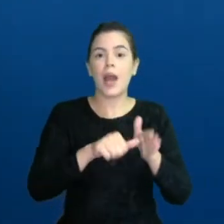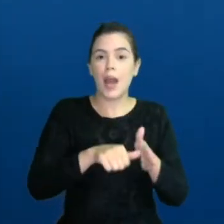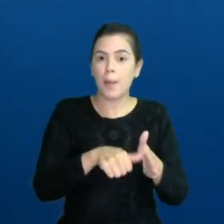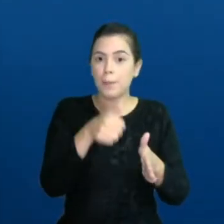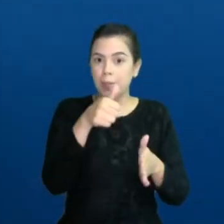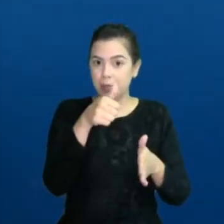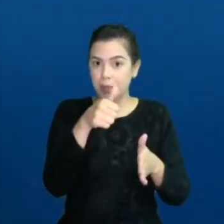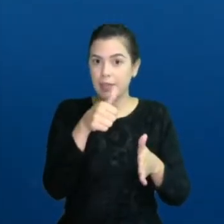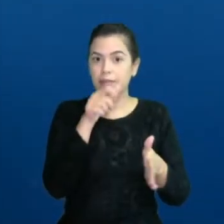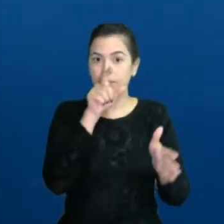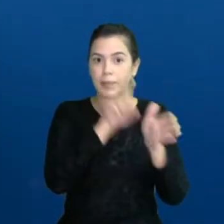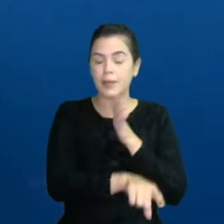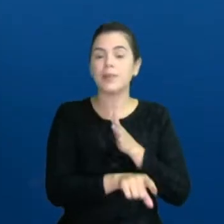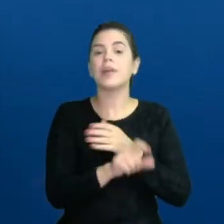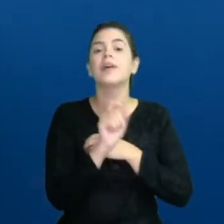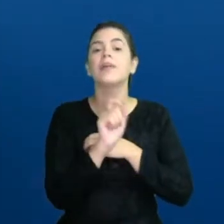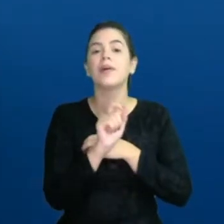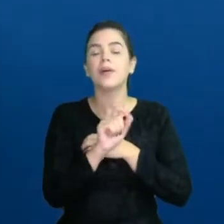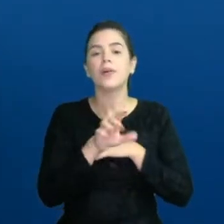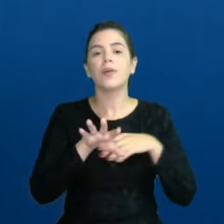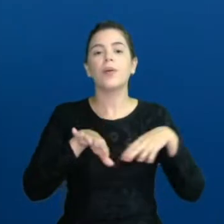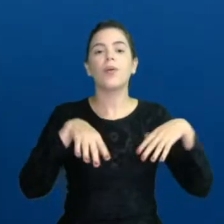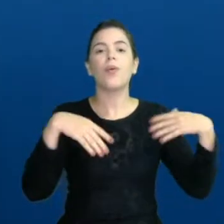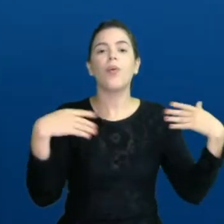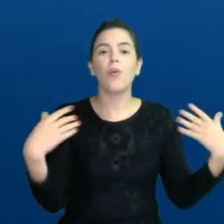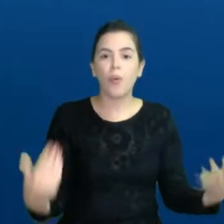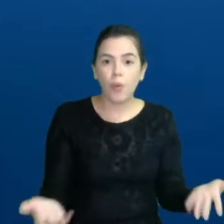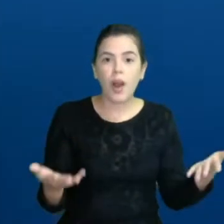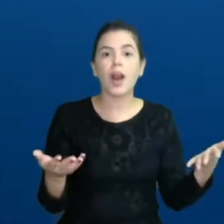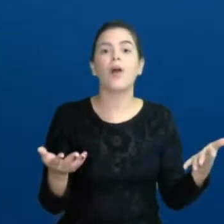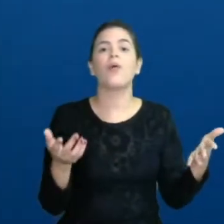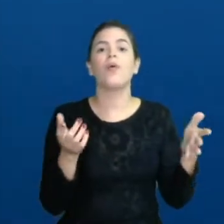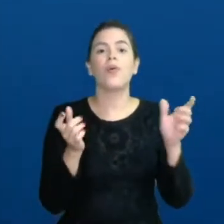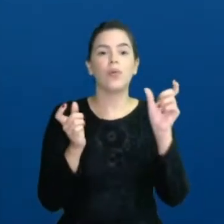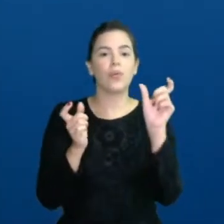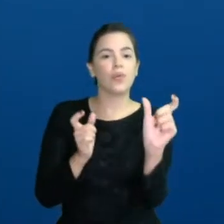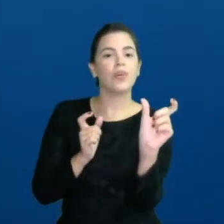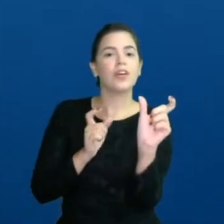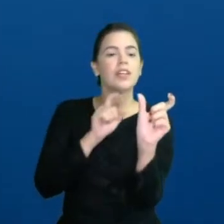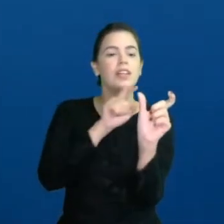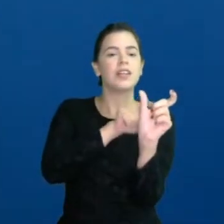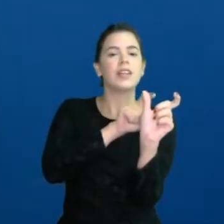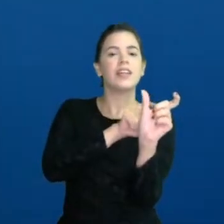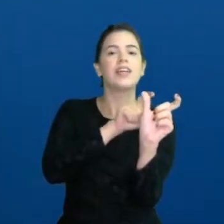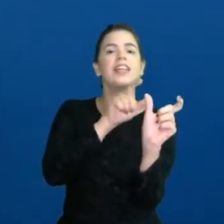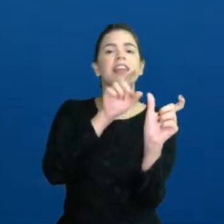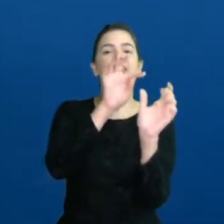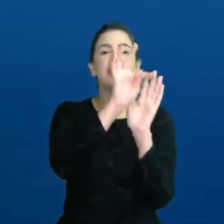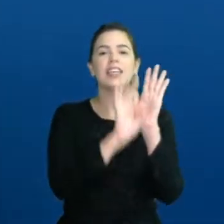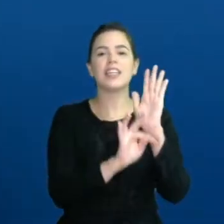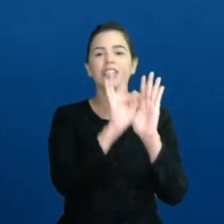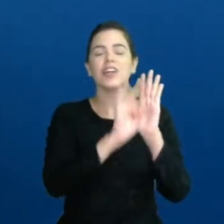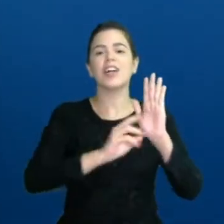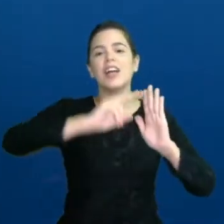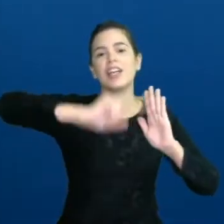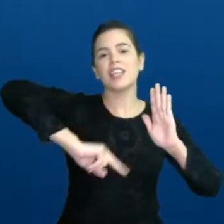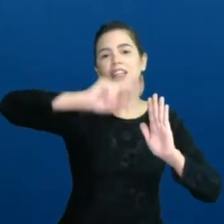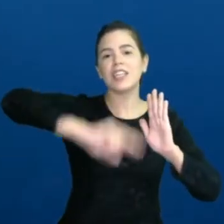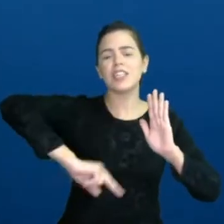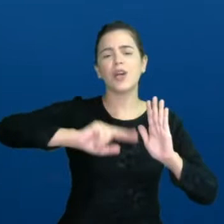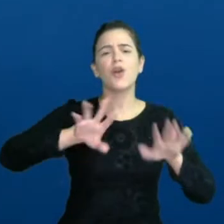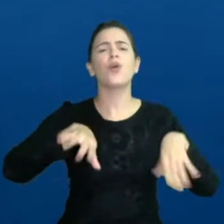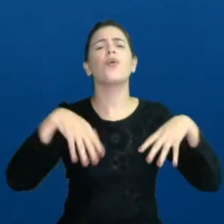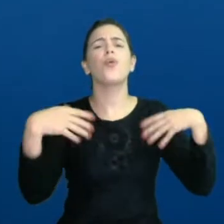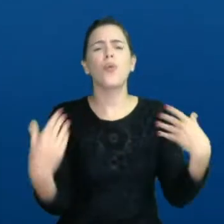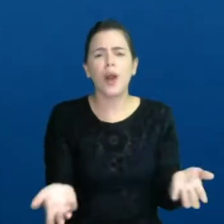primeira perguntinha é assim, ó. Que gênero textual é esse? Esse gênero aqui que a gente leu, que tipo